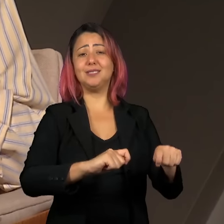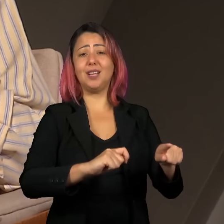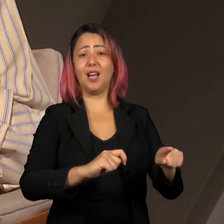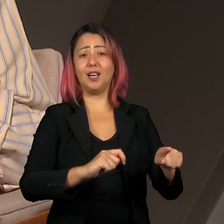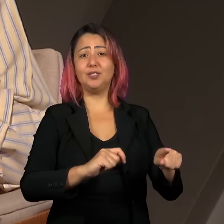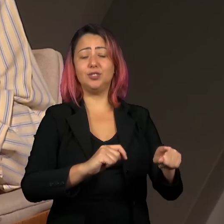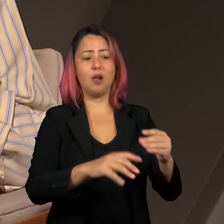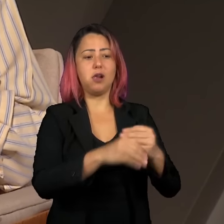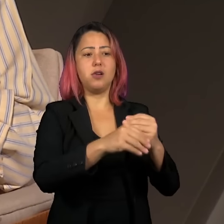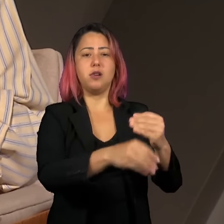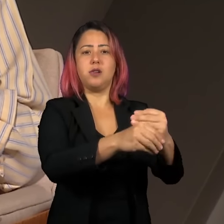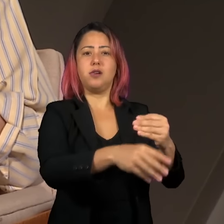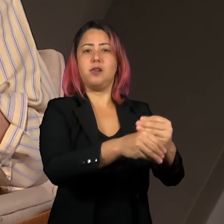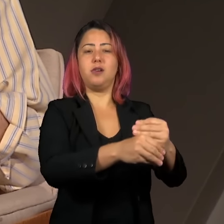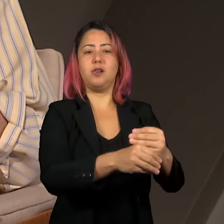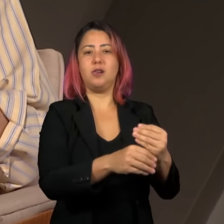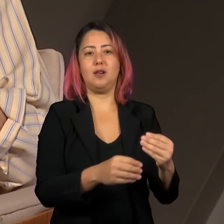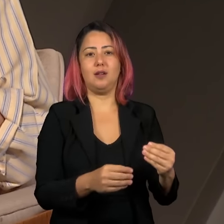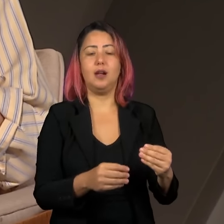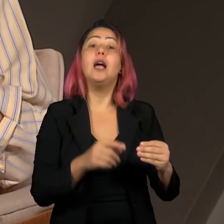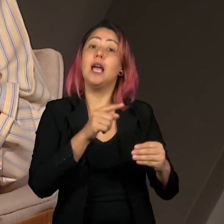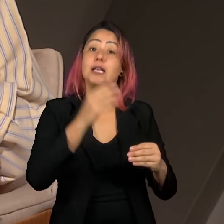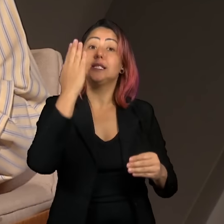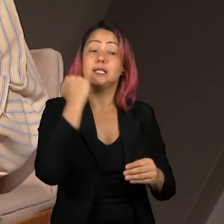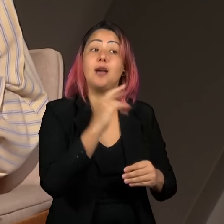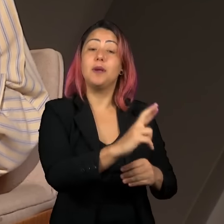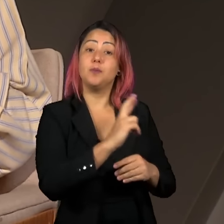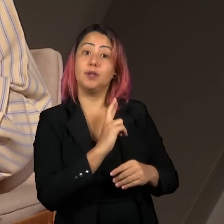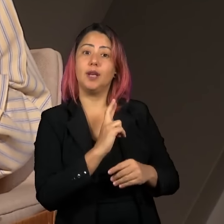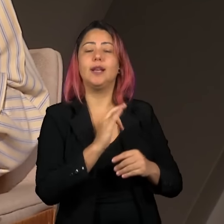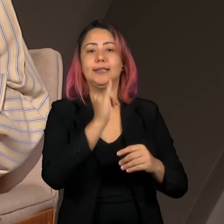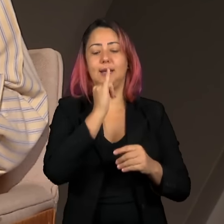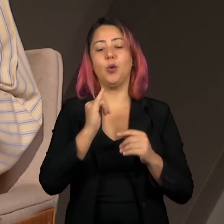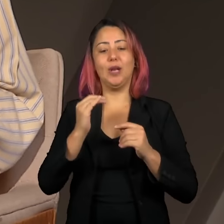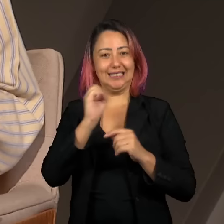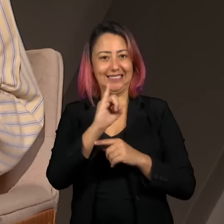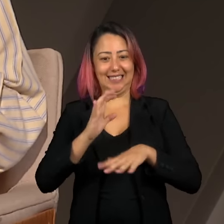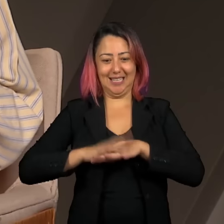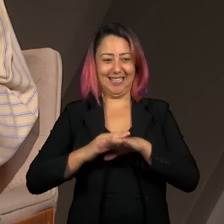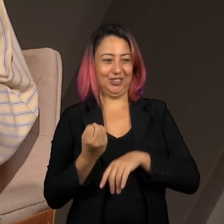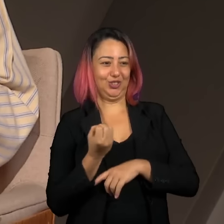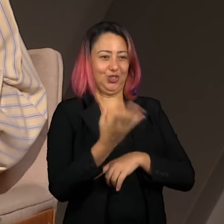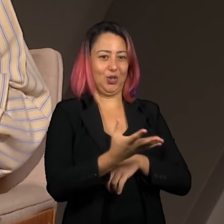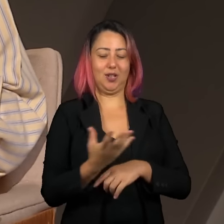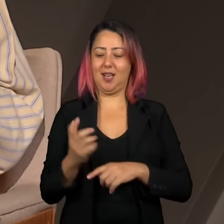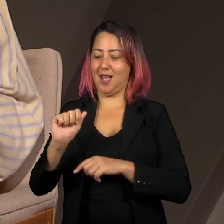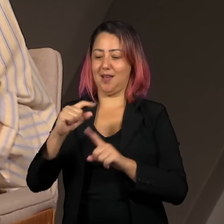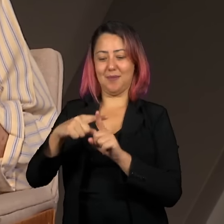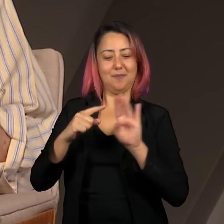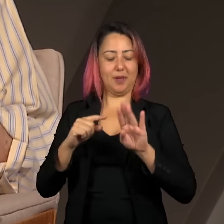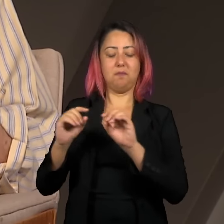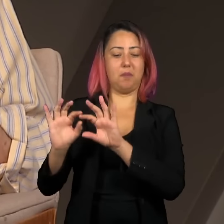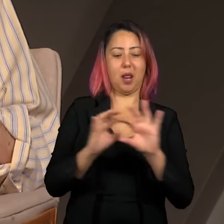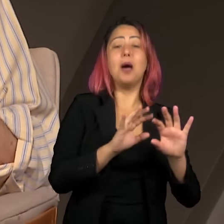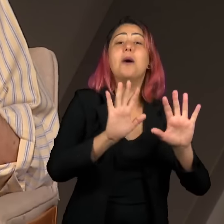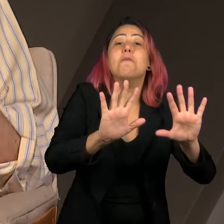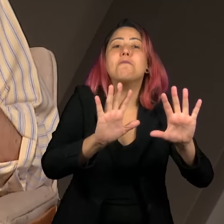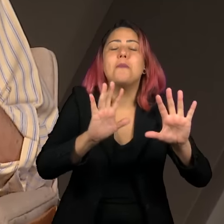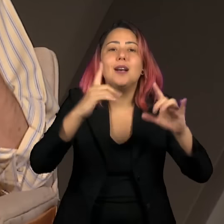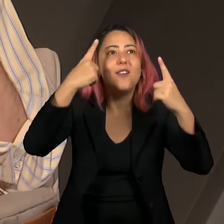B né não é porque ele faz a vai para b b vai para se ele Ah então a ele não consegue fazer